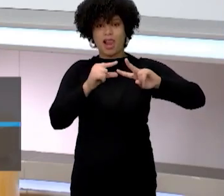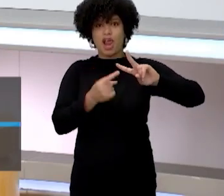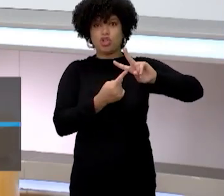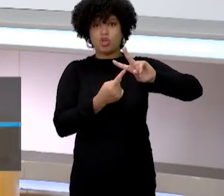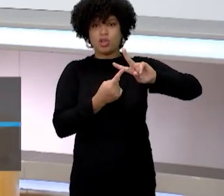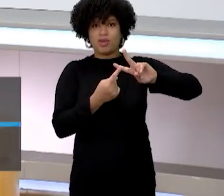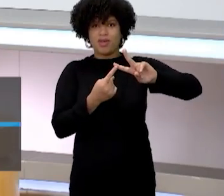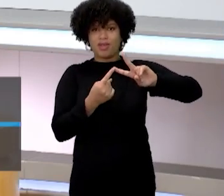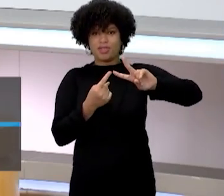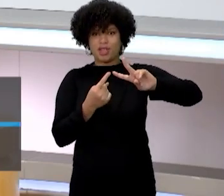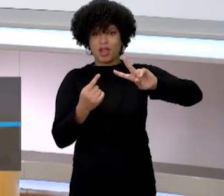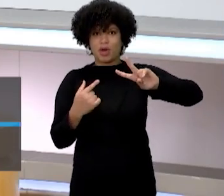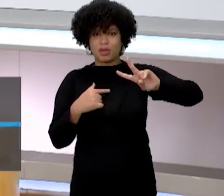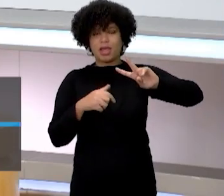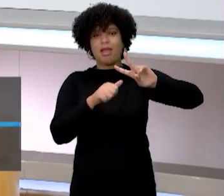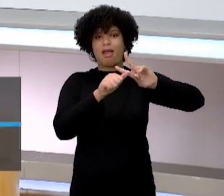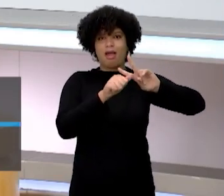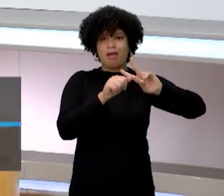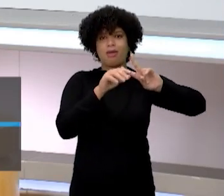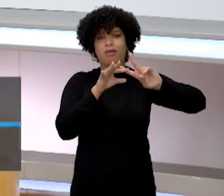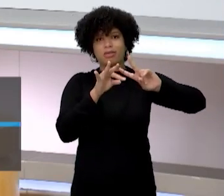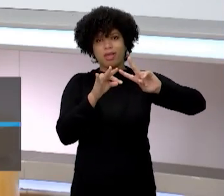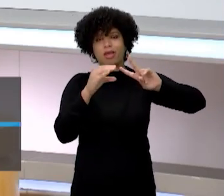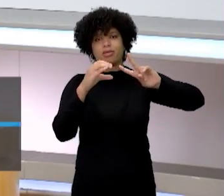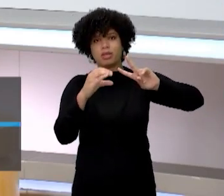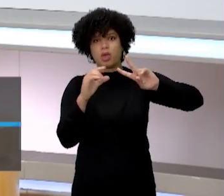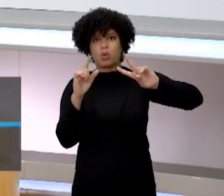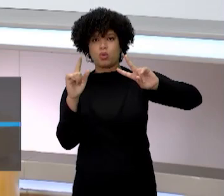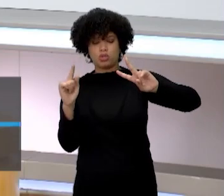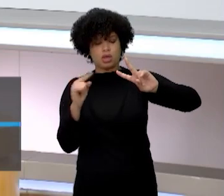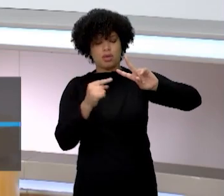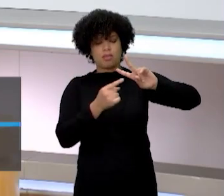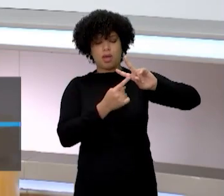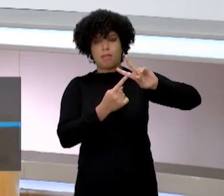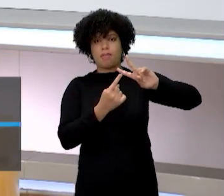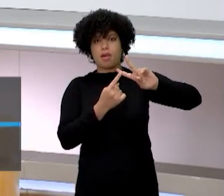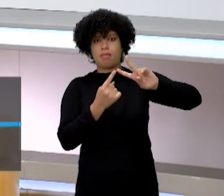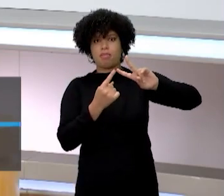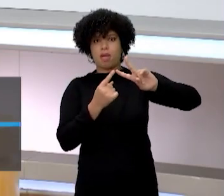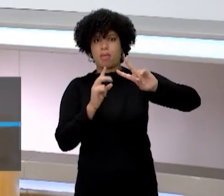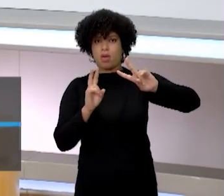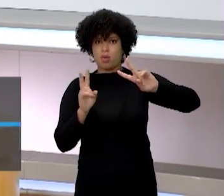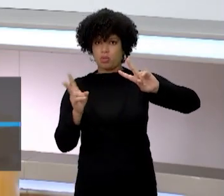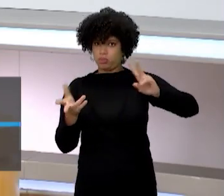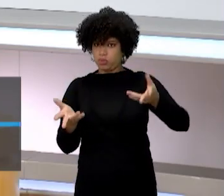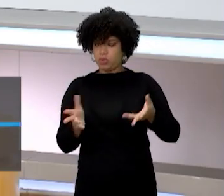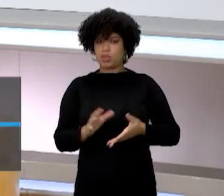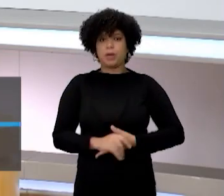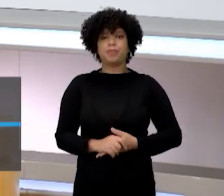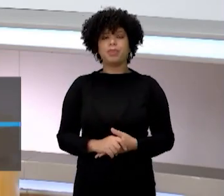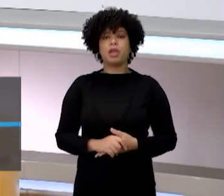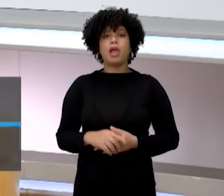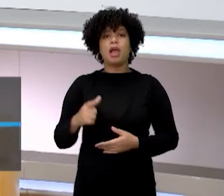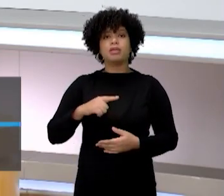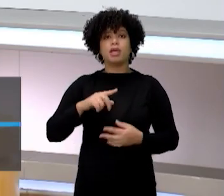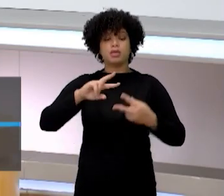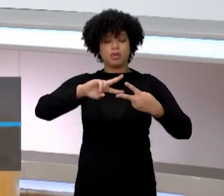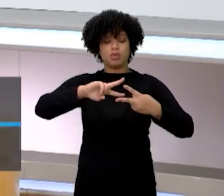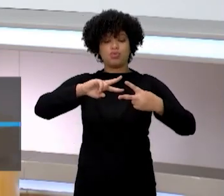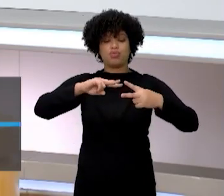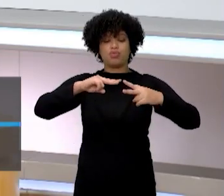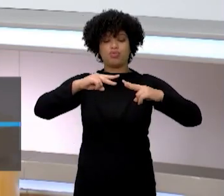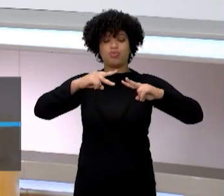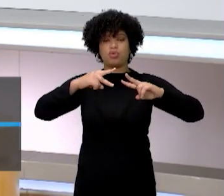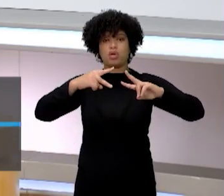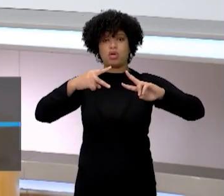sequência, A com T e C com G. E aí, posteriormente, depois que eu tenho então aí a duplicação da